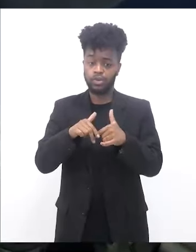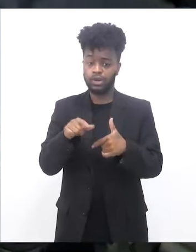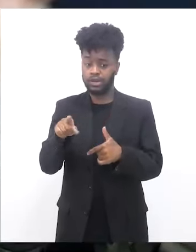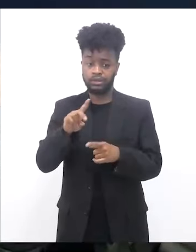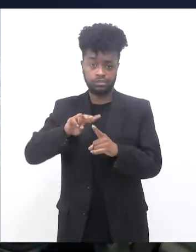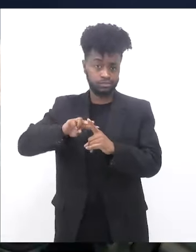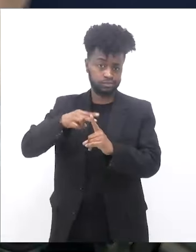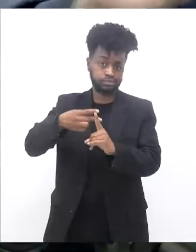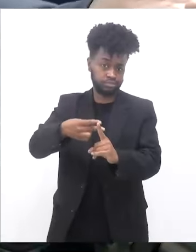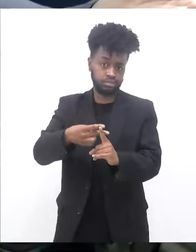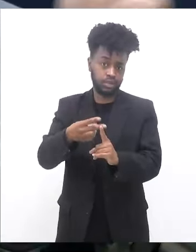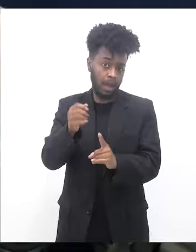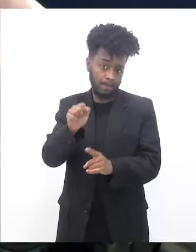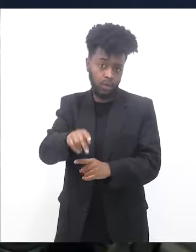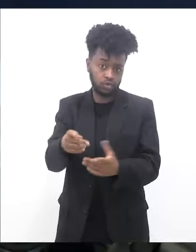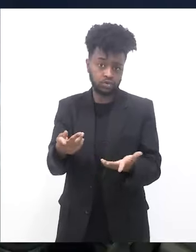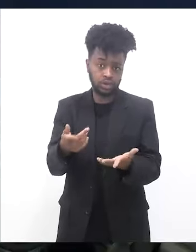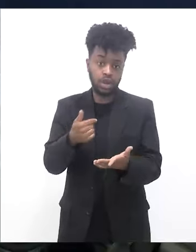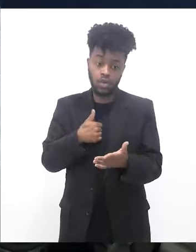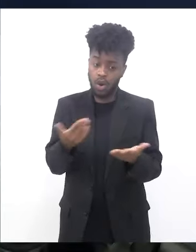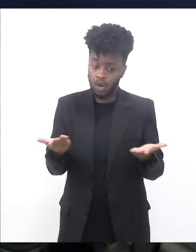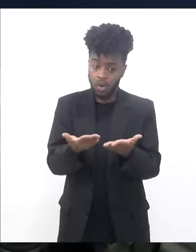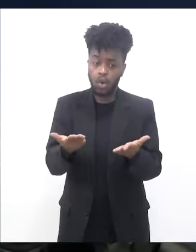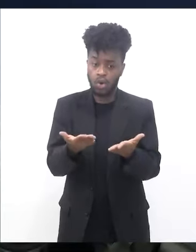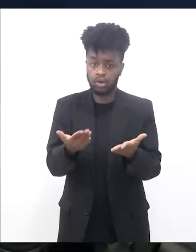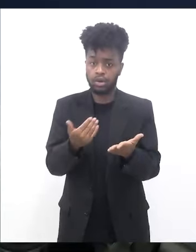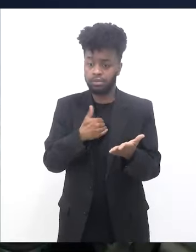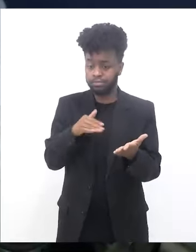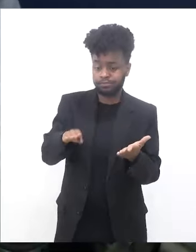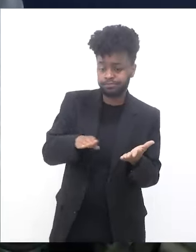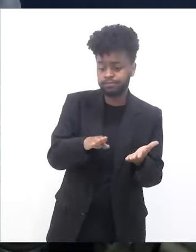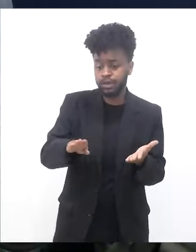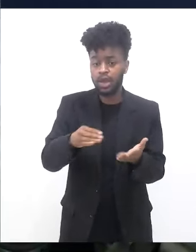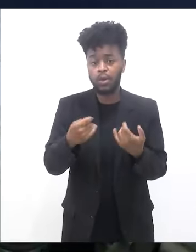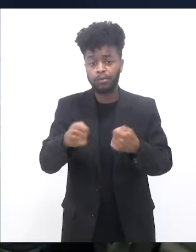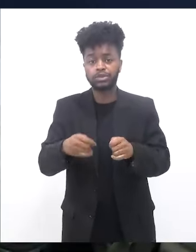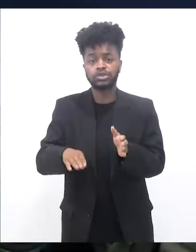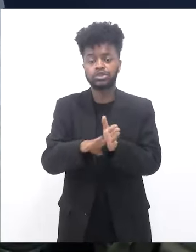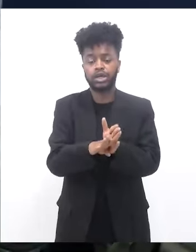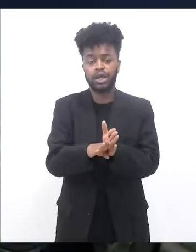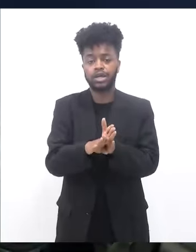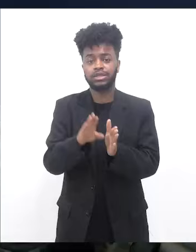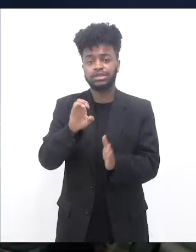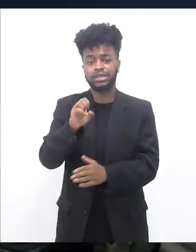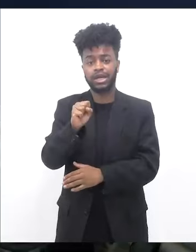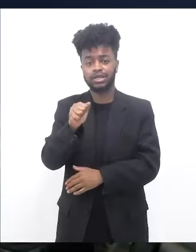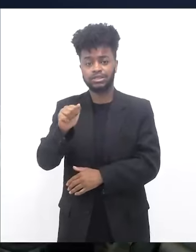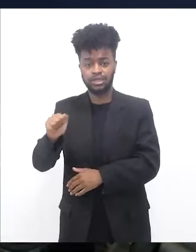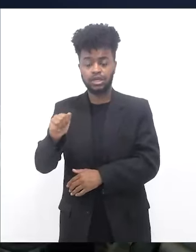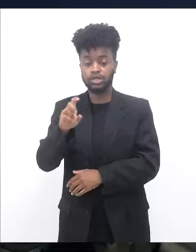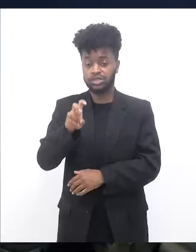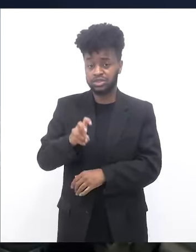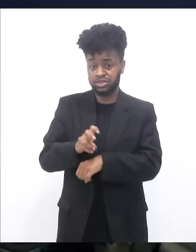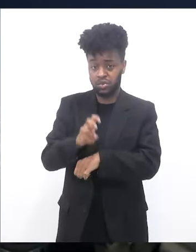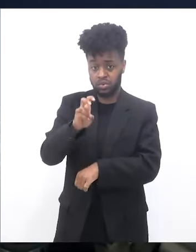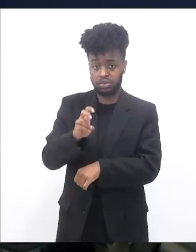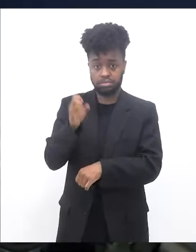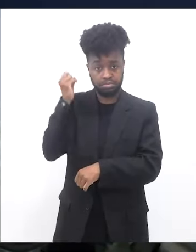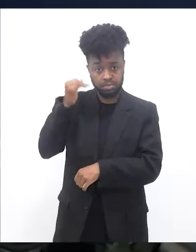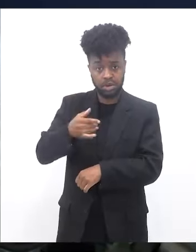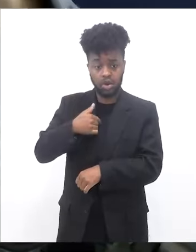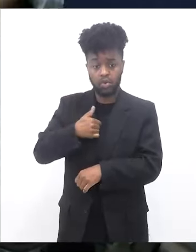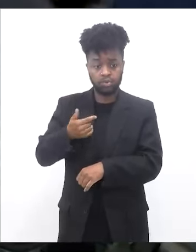a aposta. É óbvio. Hoje eu passei no meio. Tenho que chegar às 5 e pouca da manhã no Ceasa, saio da Tijuca, vou até a Avenida